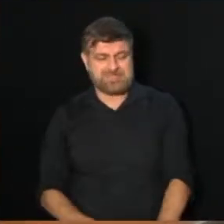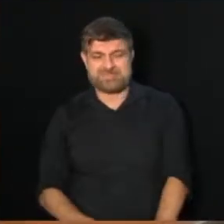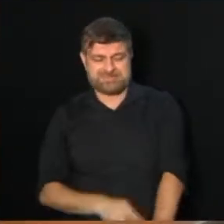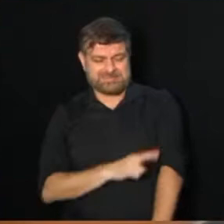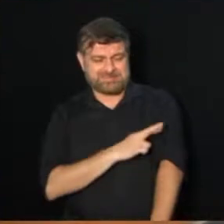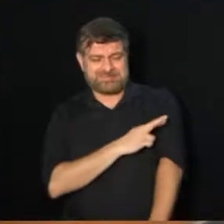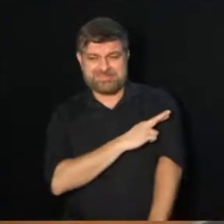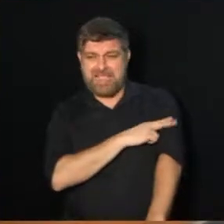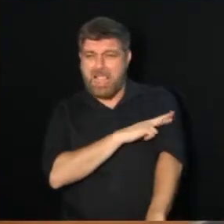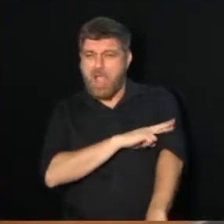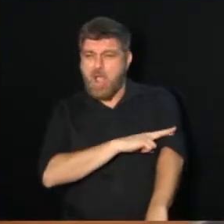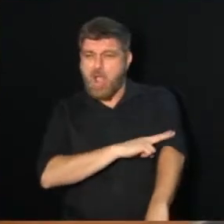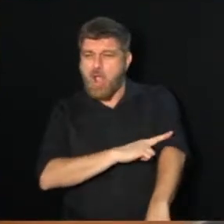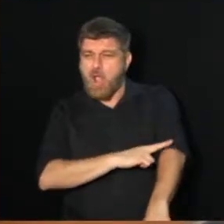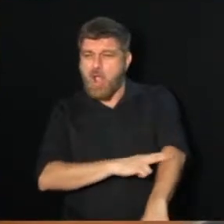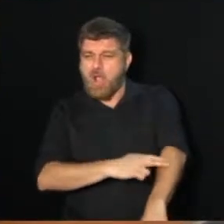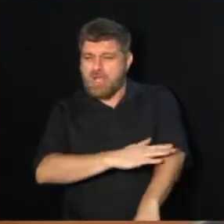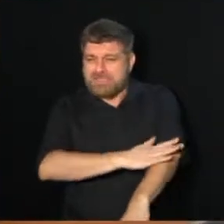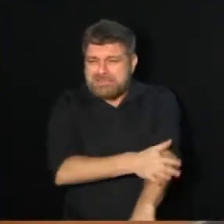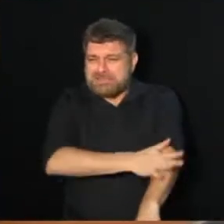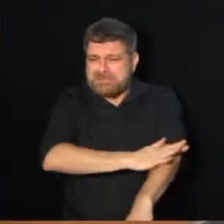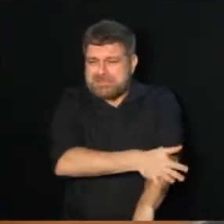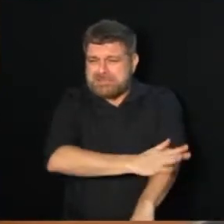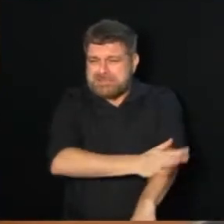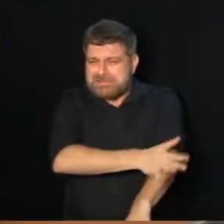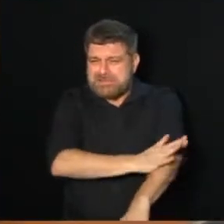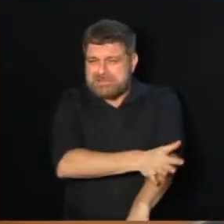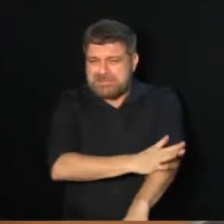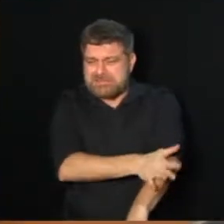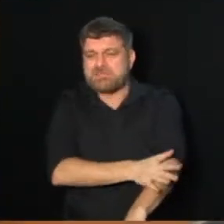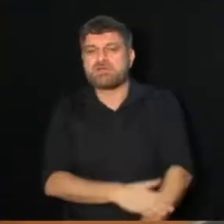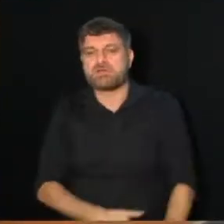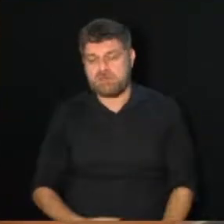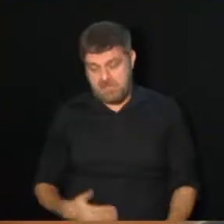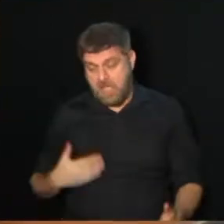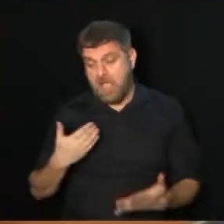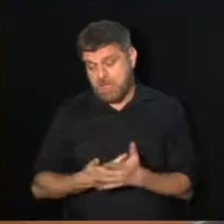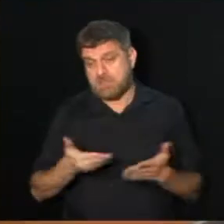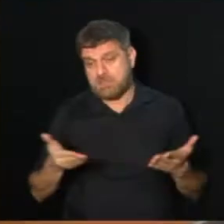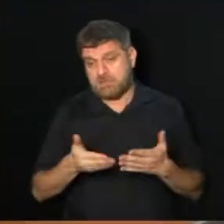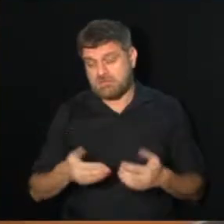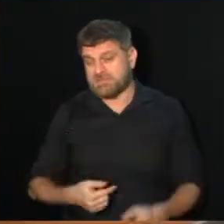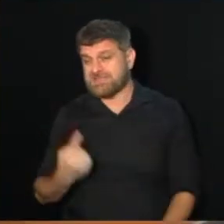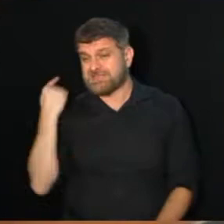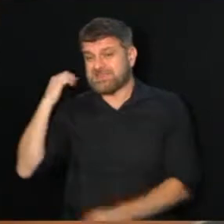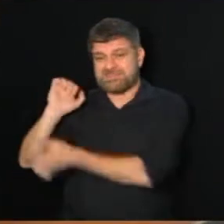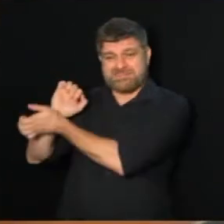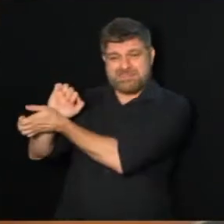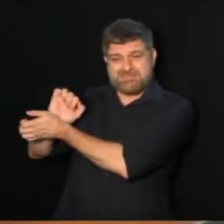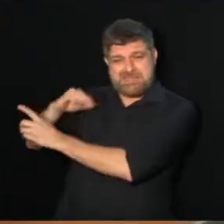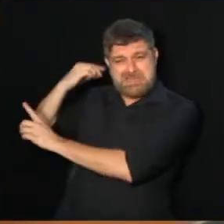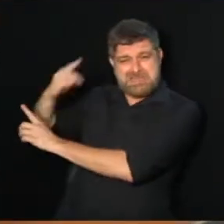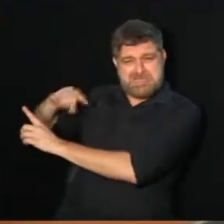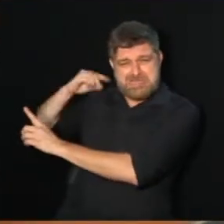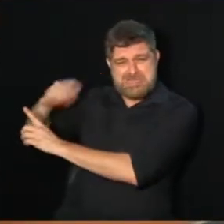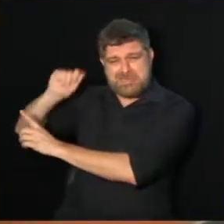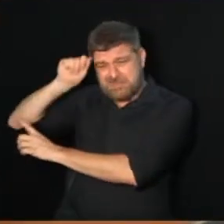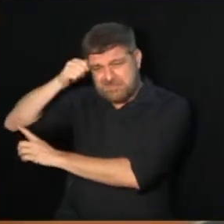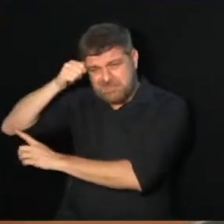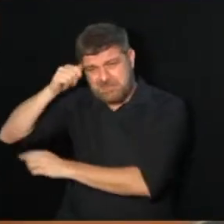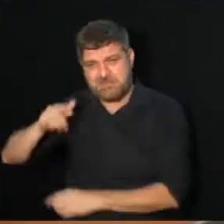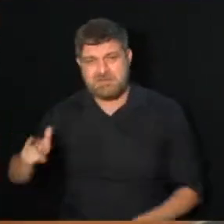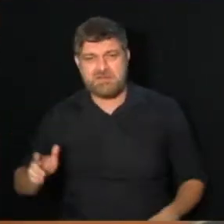né, que permanece até hoje, vem desde da escravidão, a violência contra as mulheres, a população